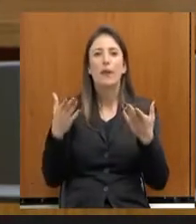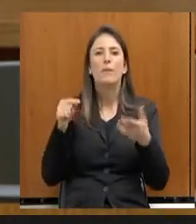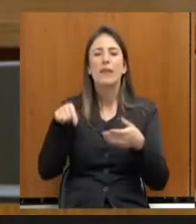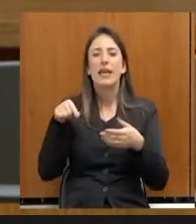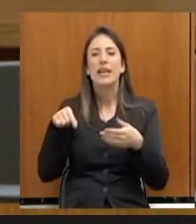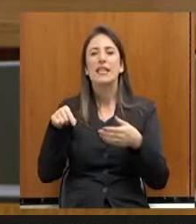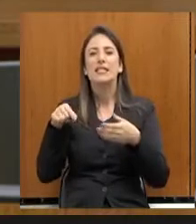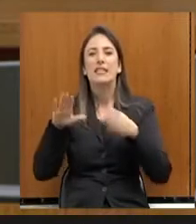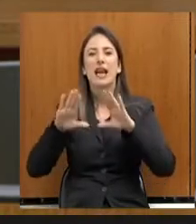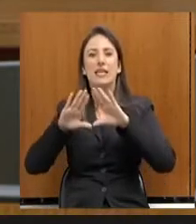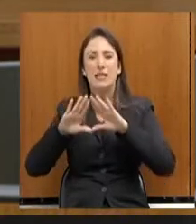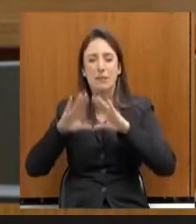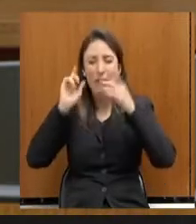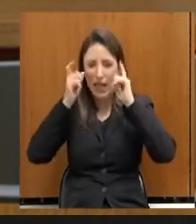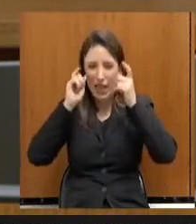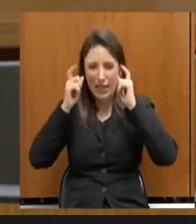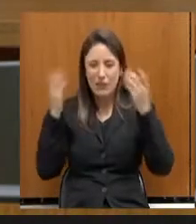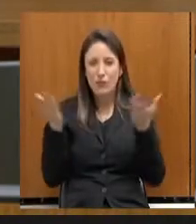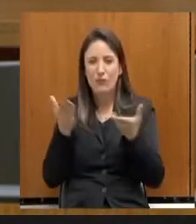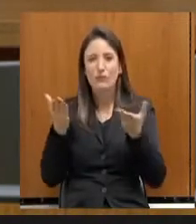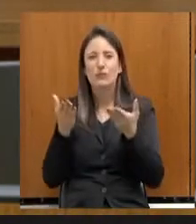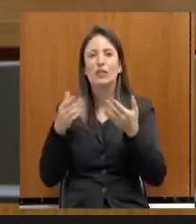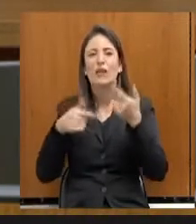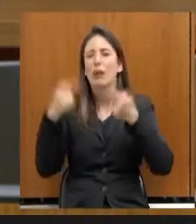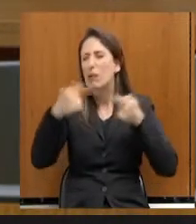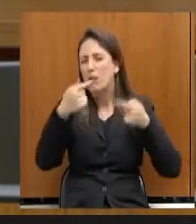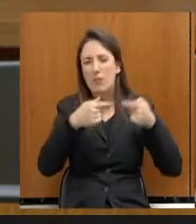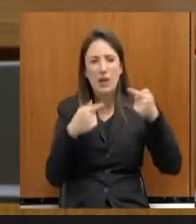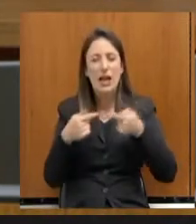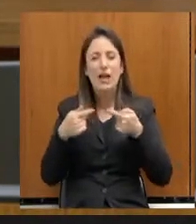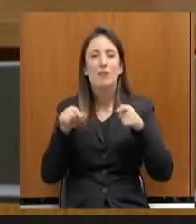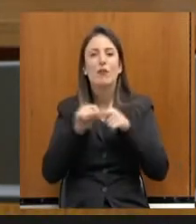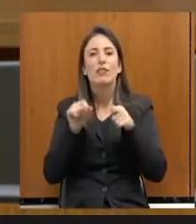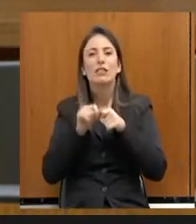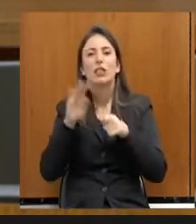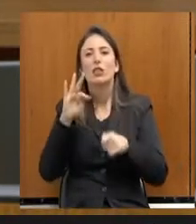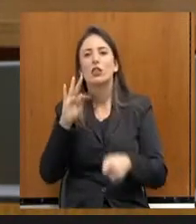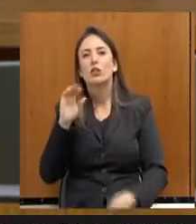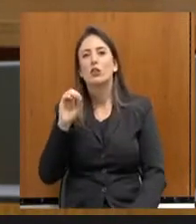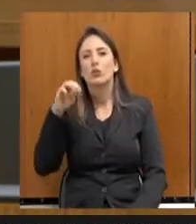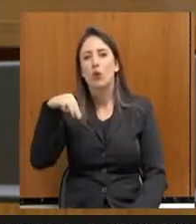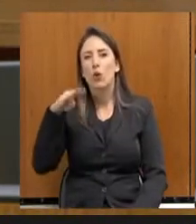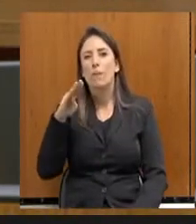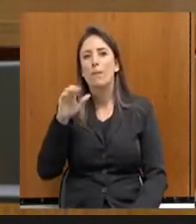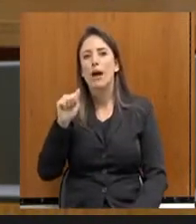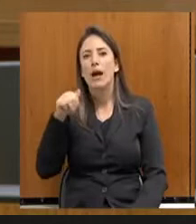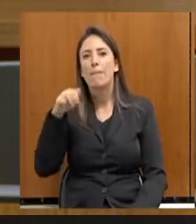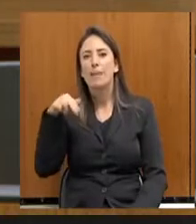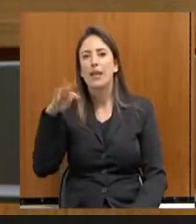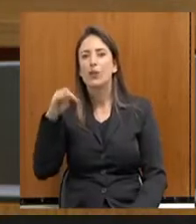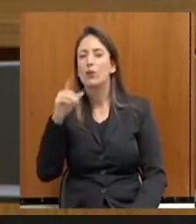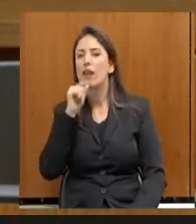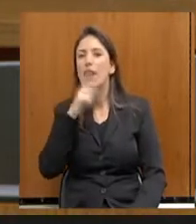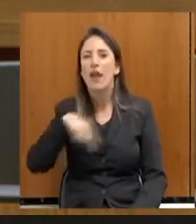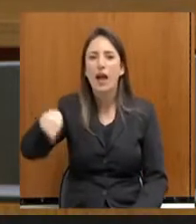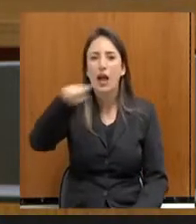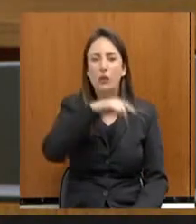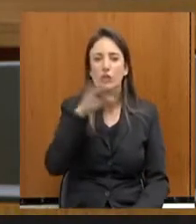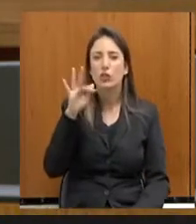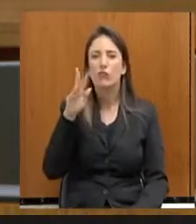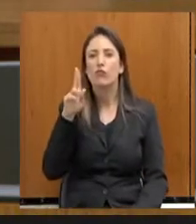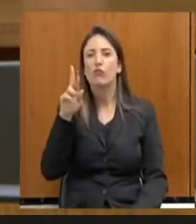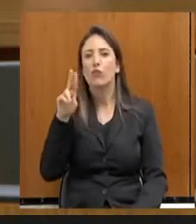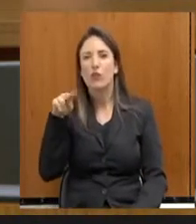tomba de tombamento do Lago de Furnas estabelecendo as cotas mínimas em Furnas e Peixoto